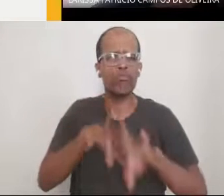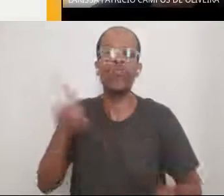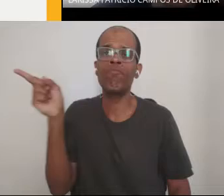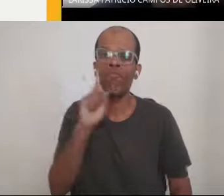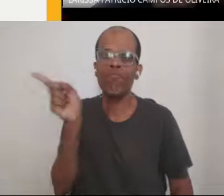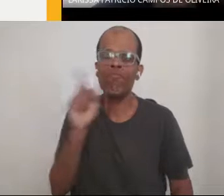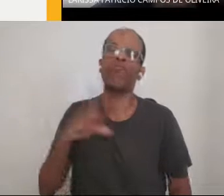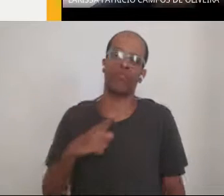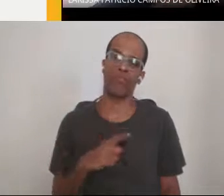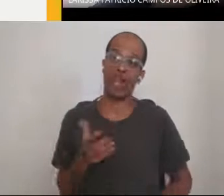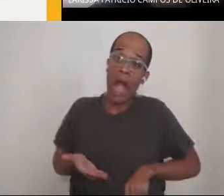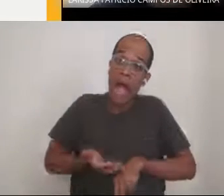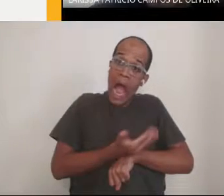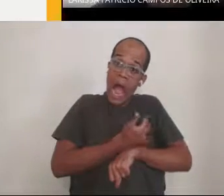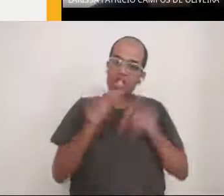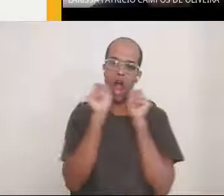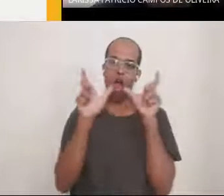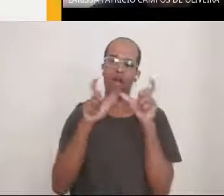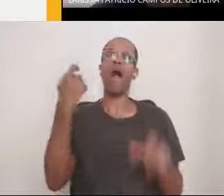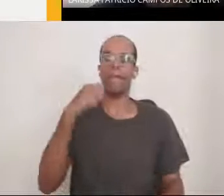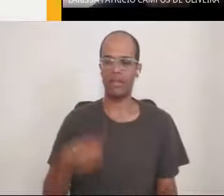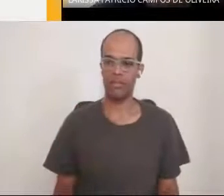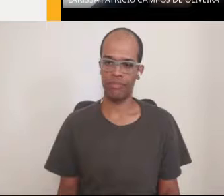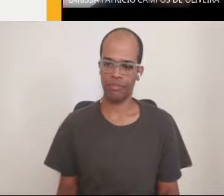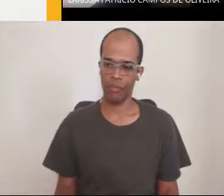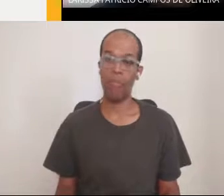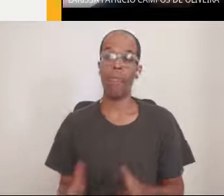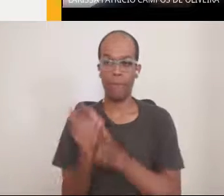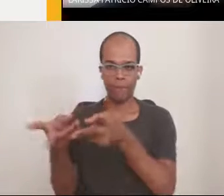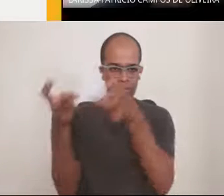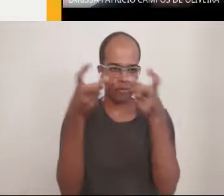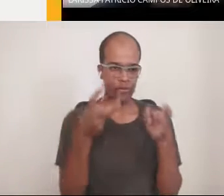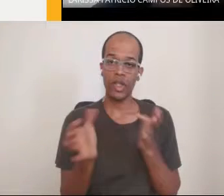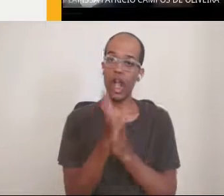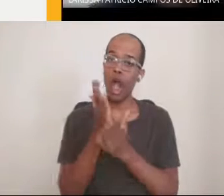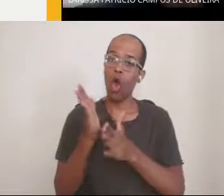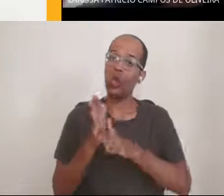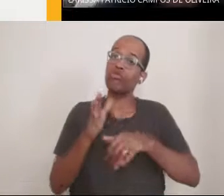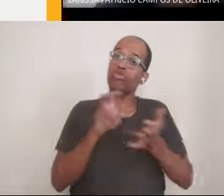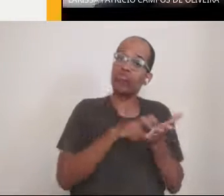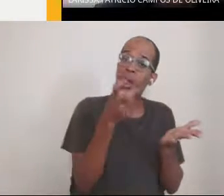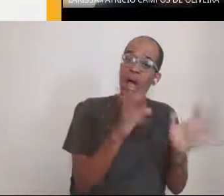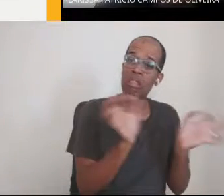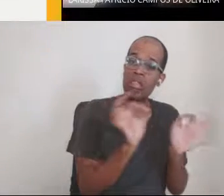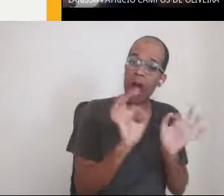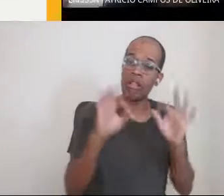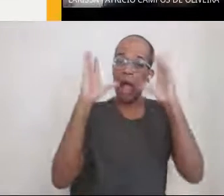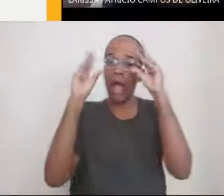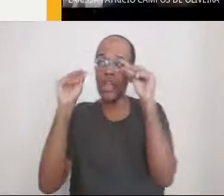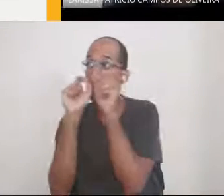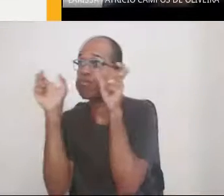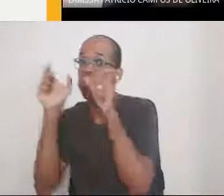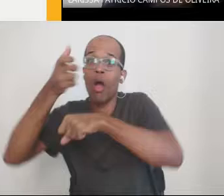têm que acordar cedo, né? Manter aí o aluno, a gente percebeu isso, alguns alunos trocando o dia pela noite, né? Os pais acabam deixando, eles